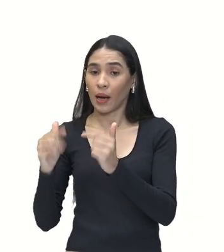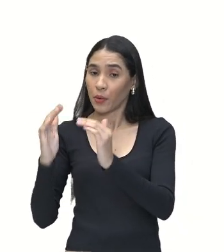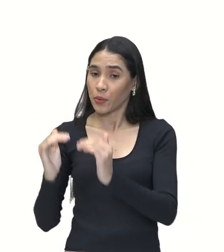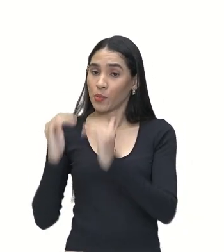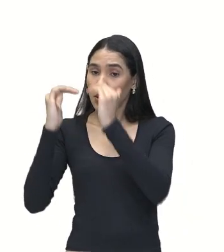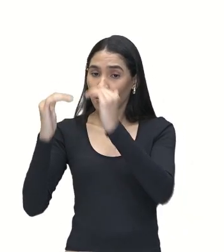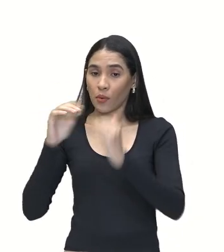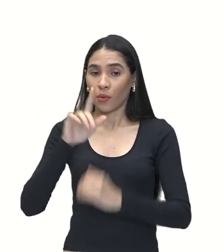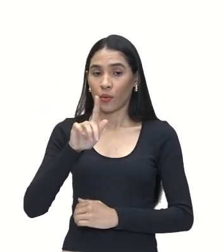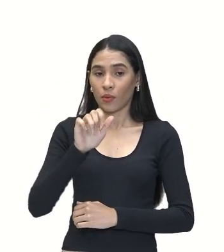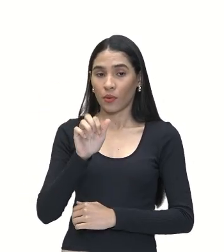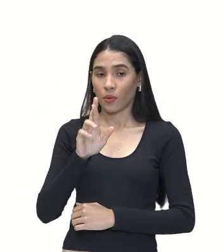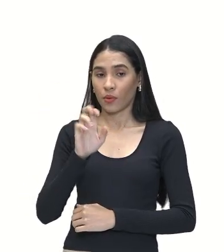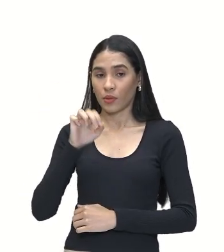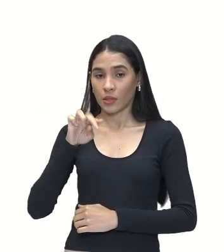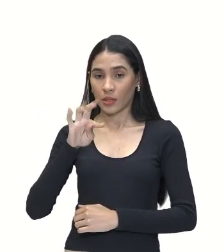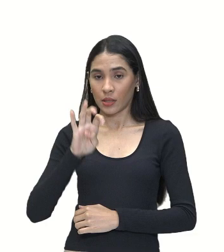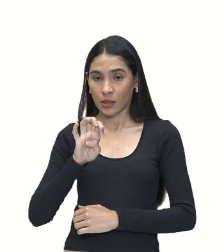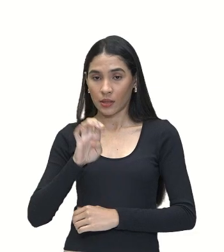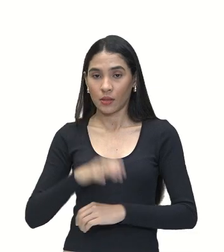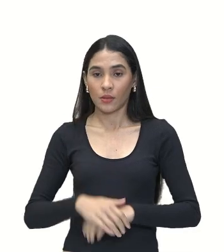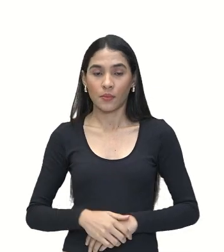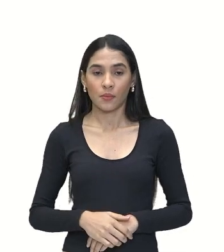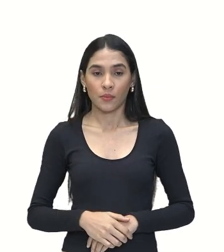Observem aqui, gente,